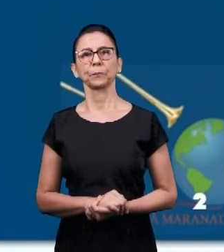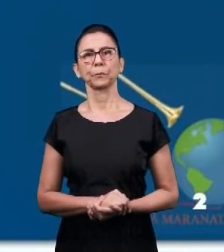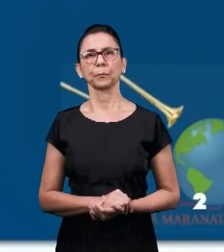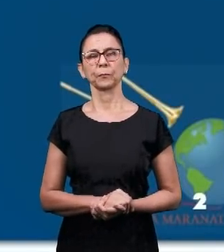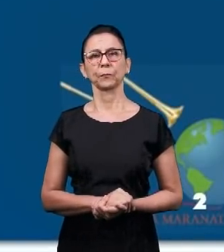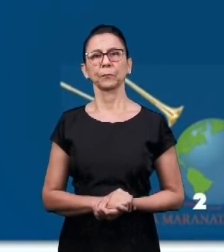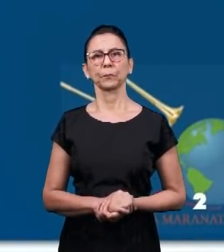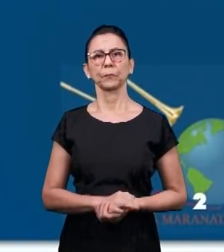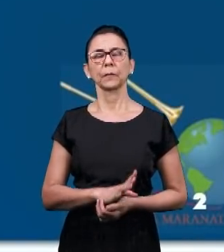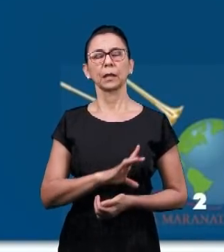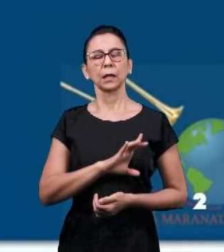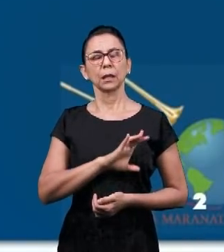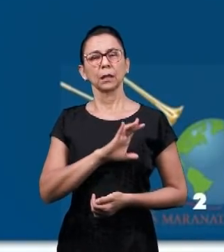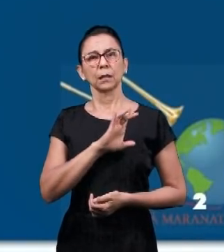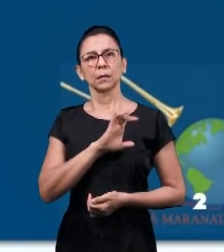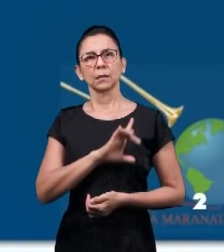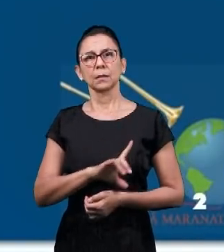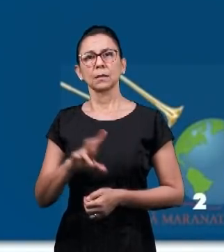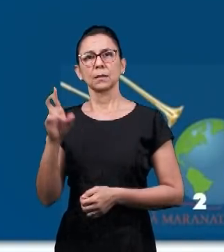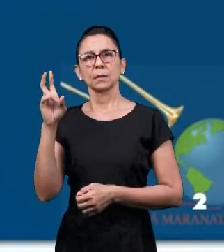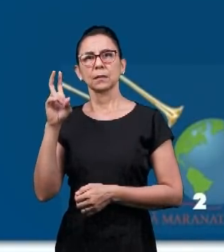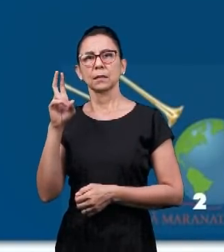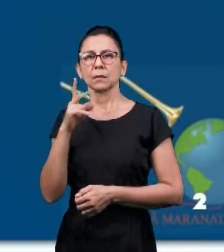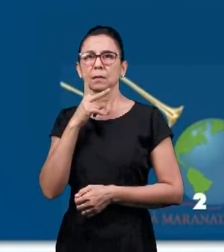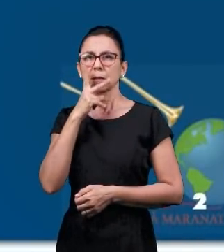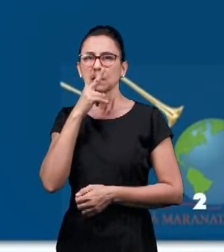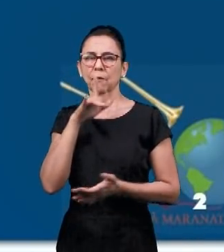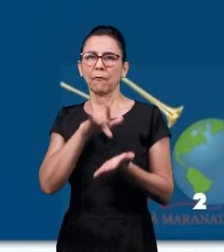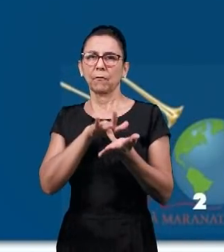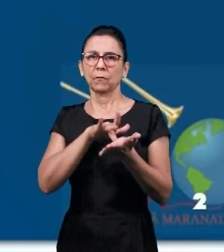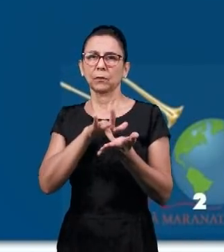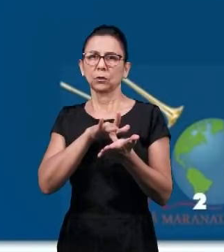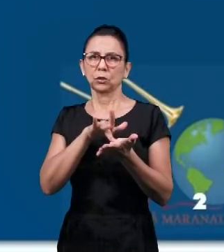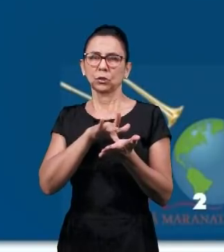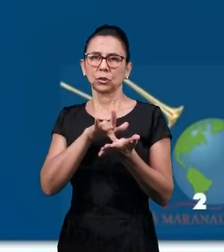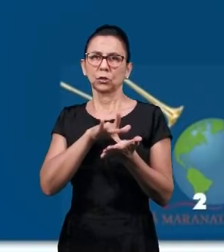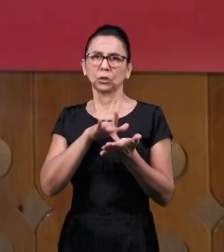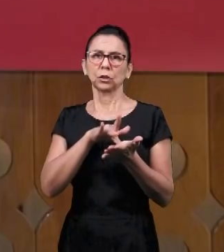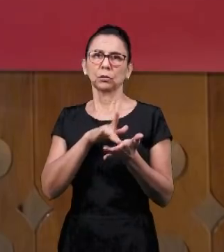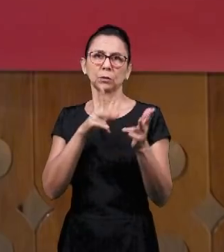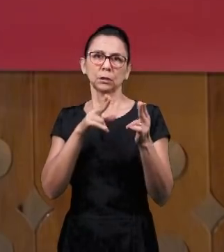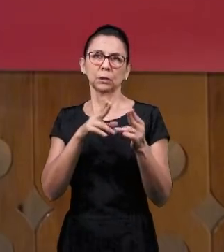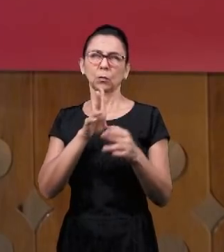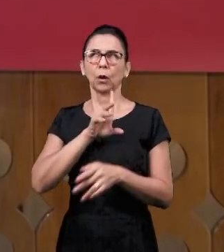no templo de Deus, querendo parecer Deus. Eu só quero terminar aqui